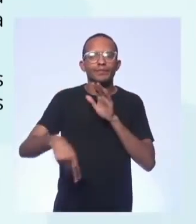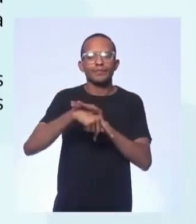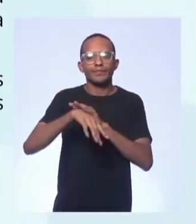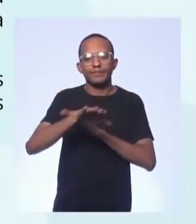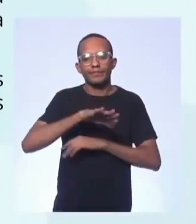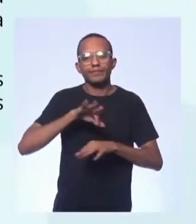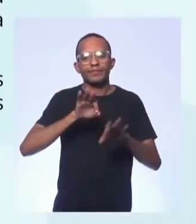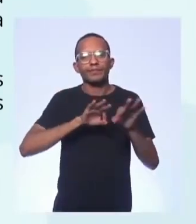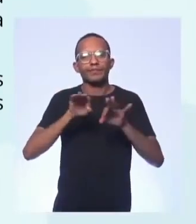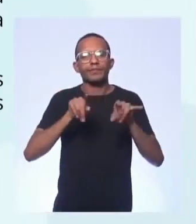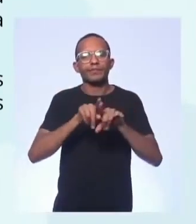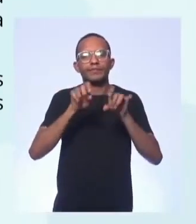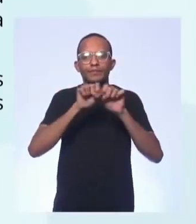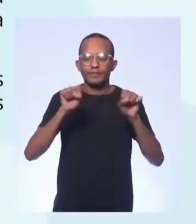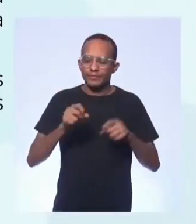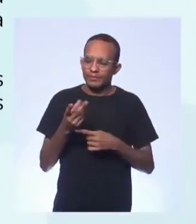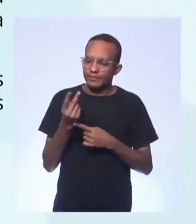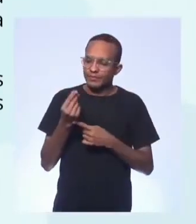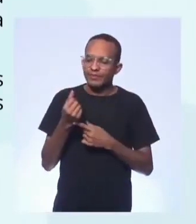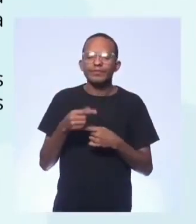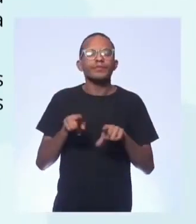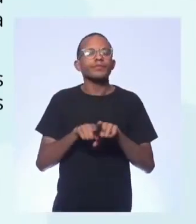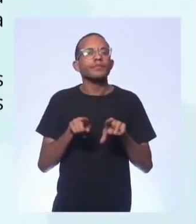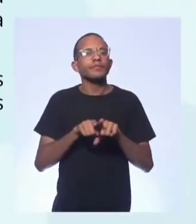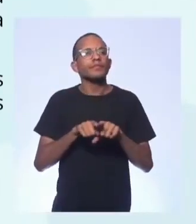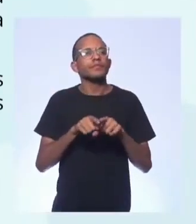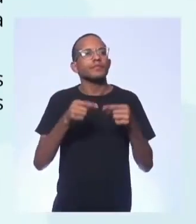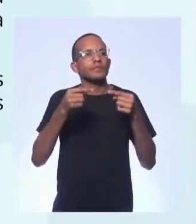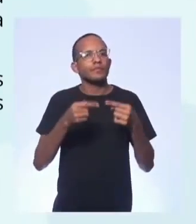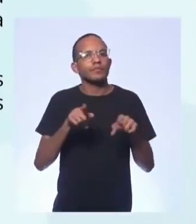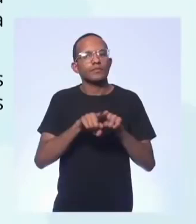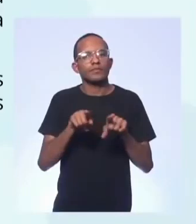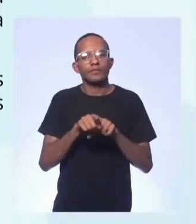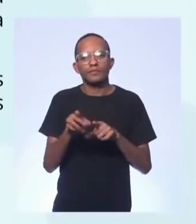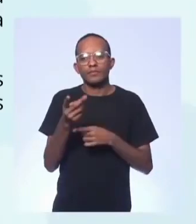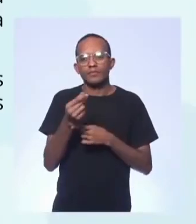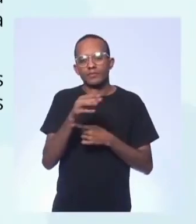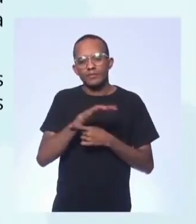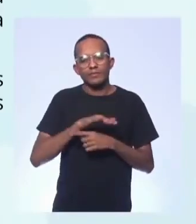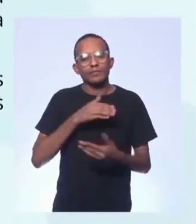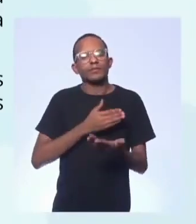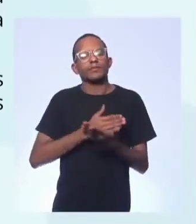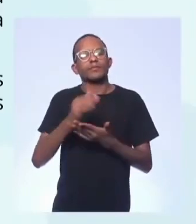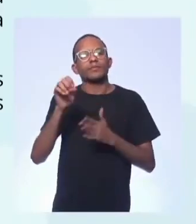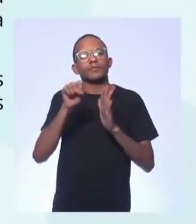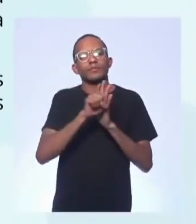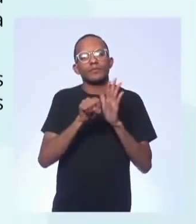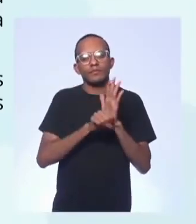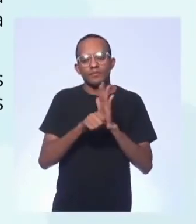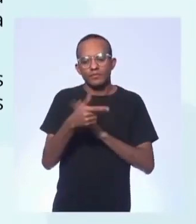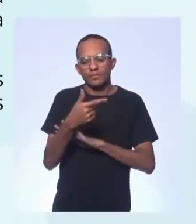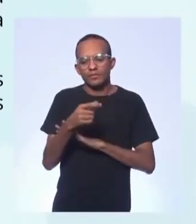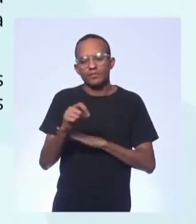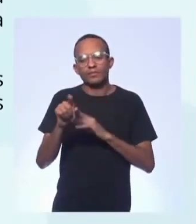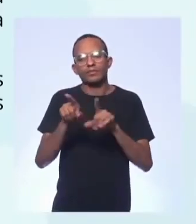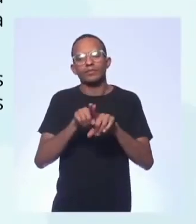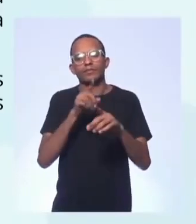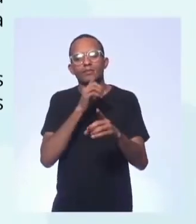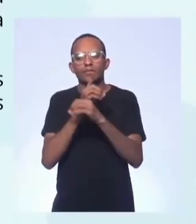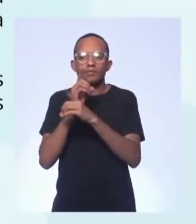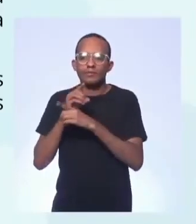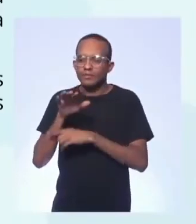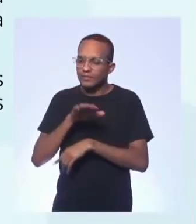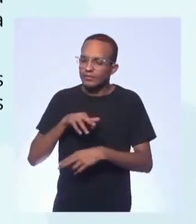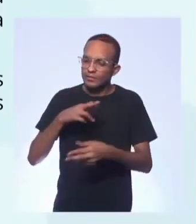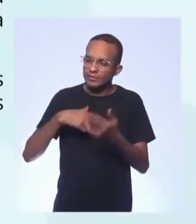da dinâmica do sistema capitalista, concorrência capitalista no início do século XX. E identificar